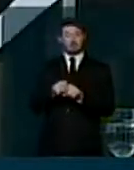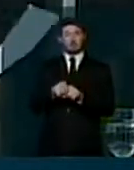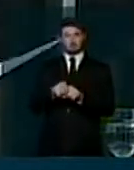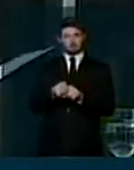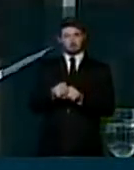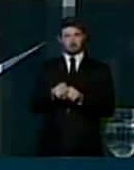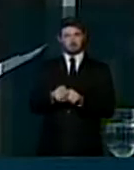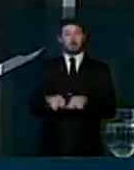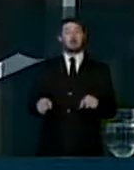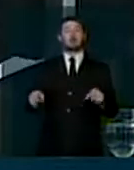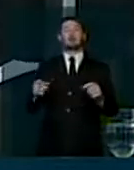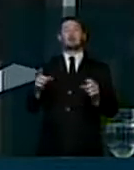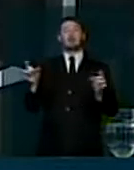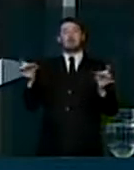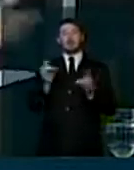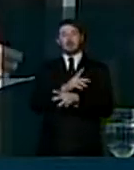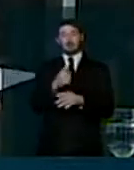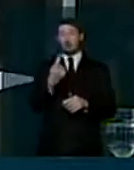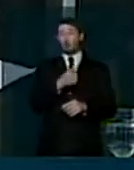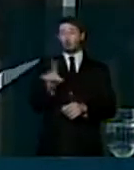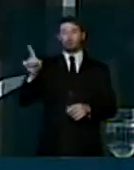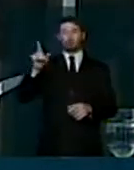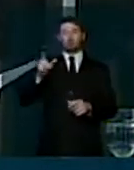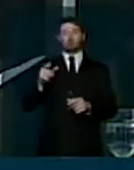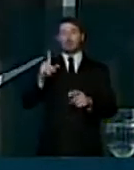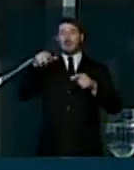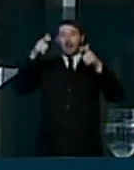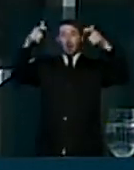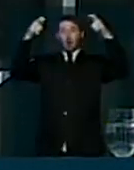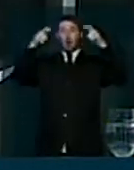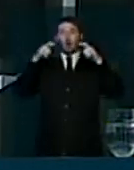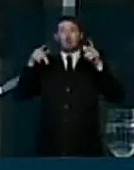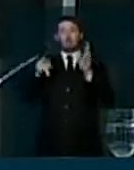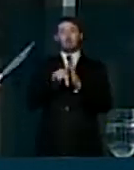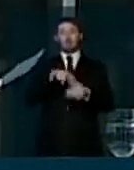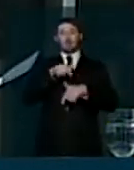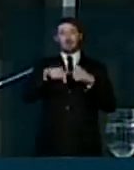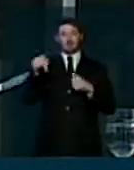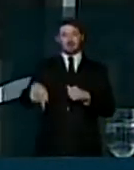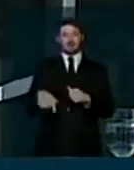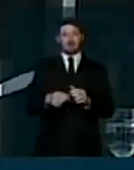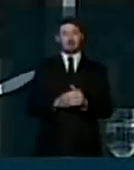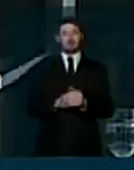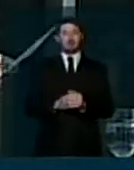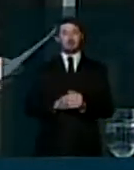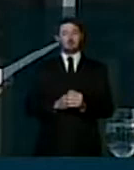E para coroar, senhor presidente, o nosso trabalho aqui na...